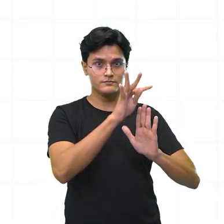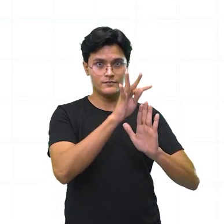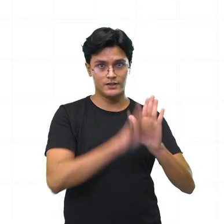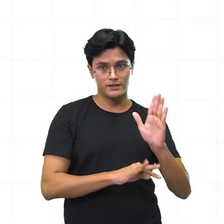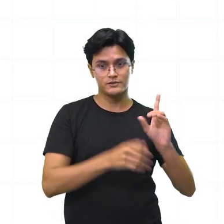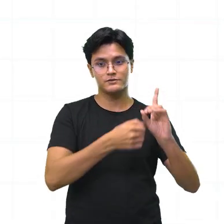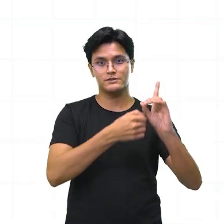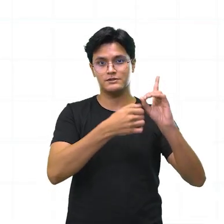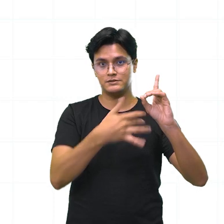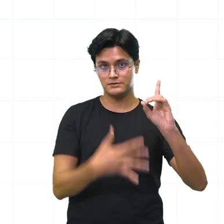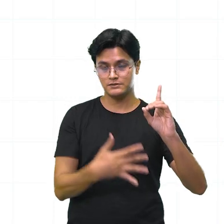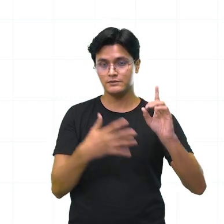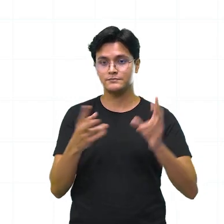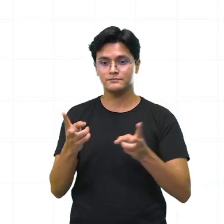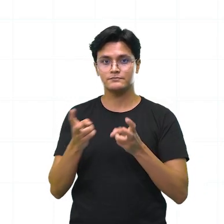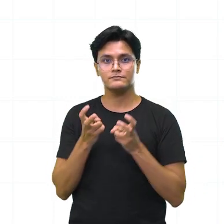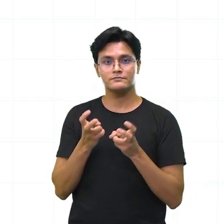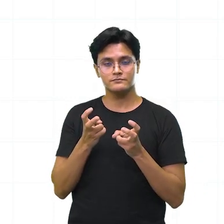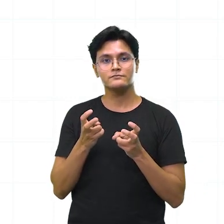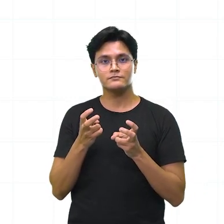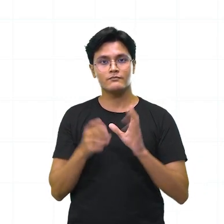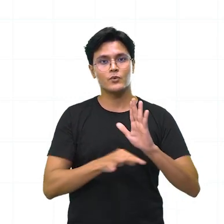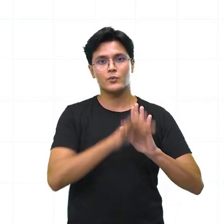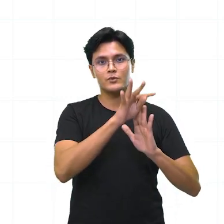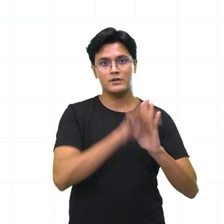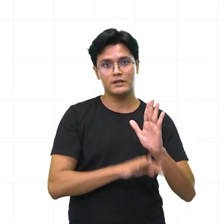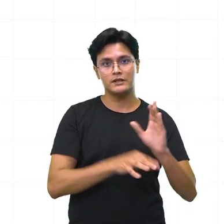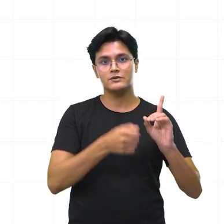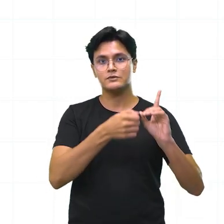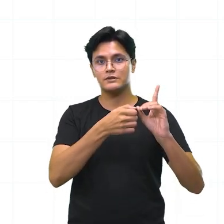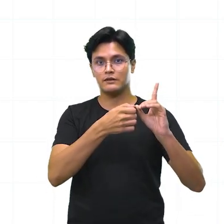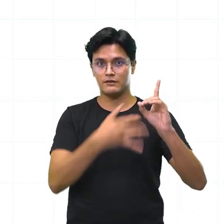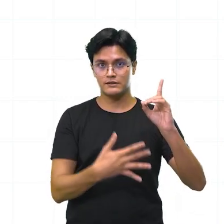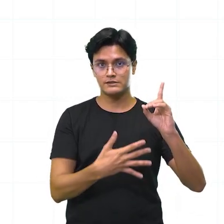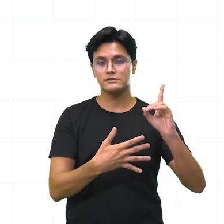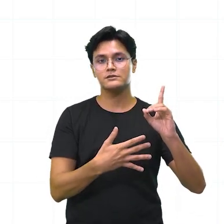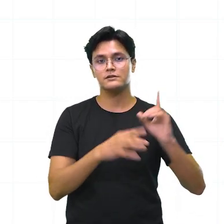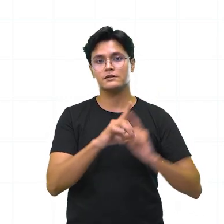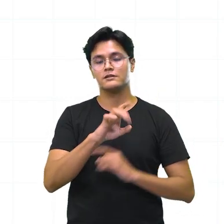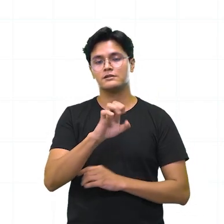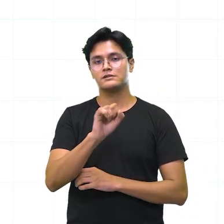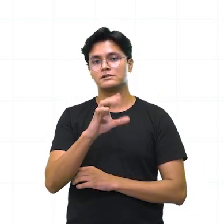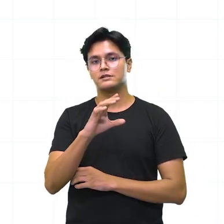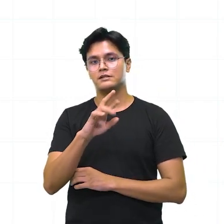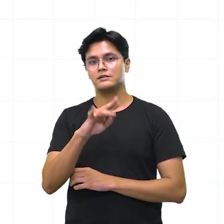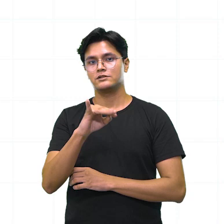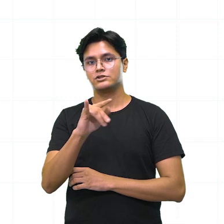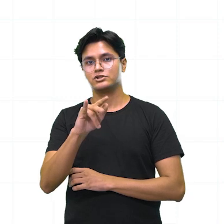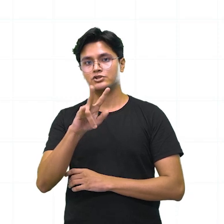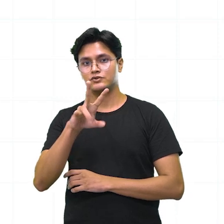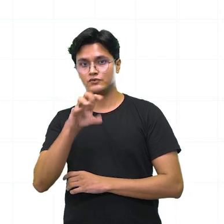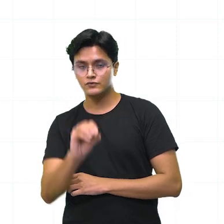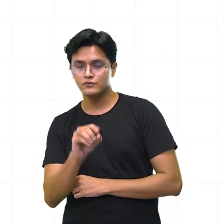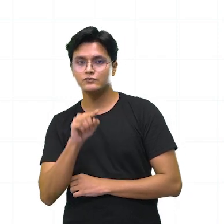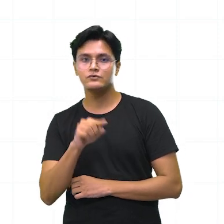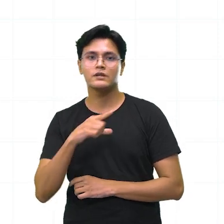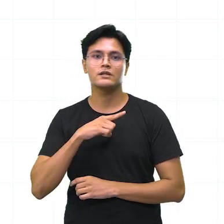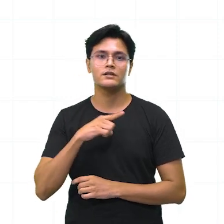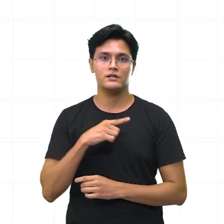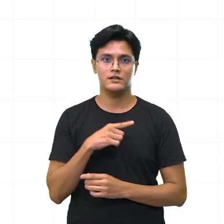descritivo. Vejam só, o texto descritivo é aquele que descreve, né?